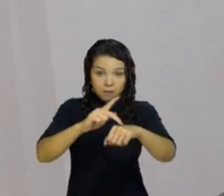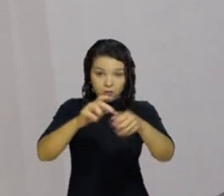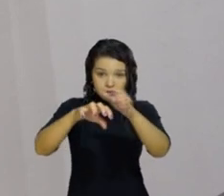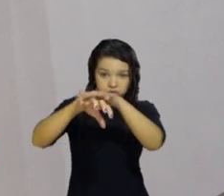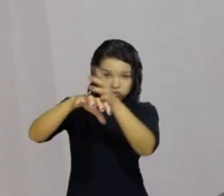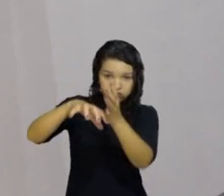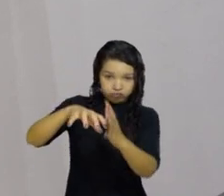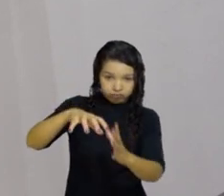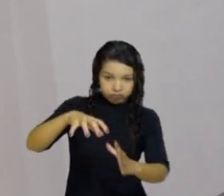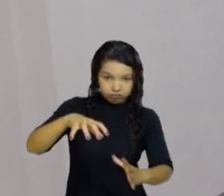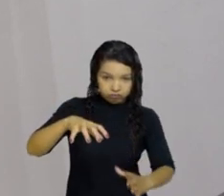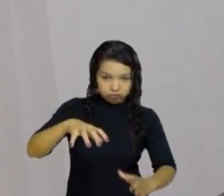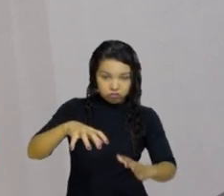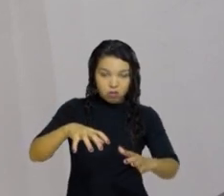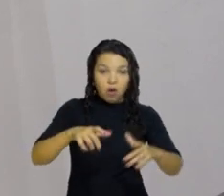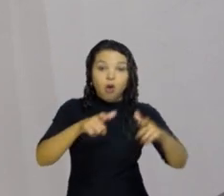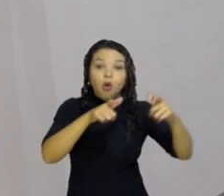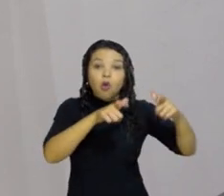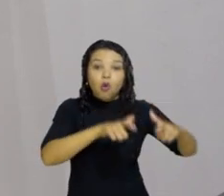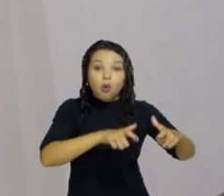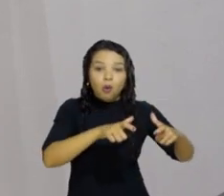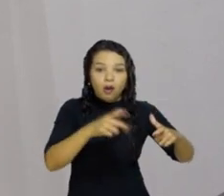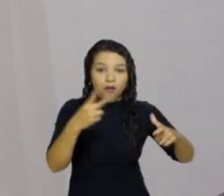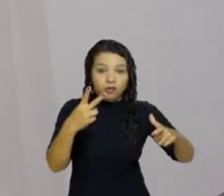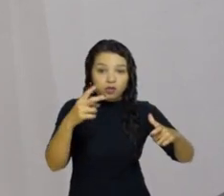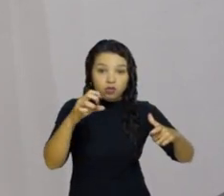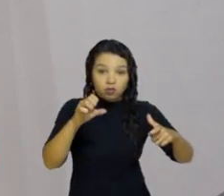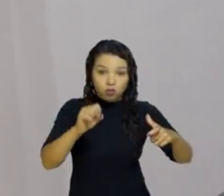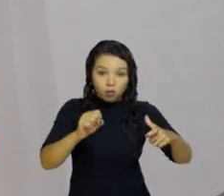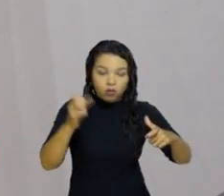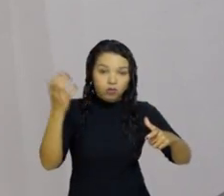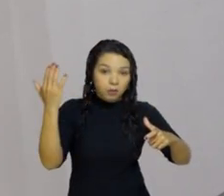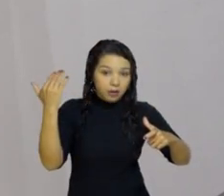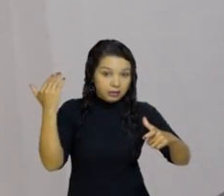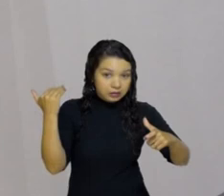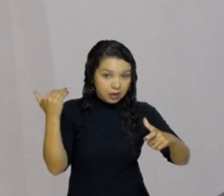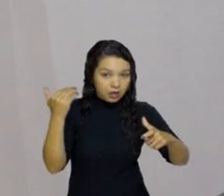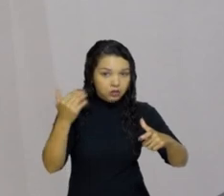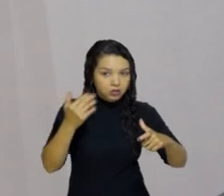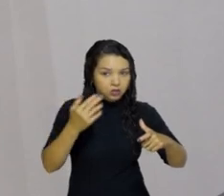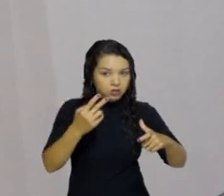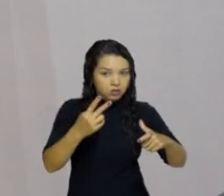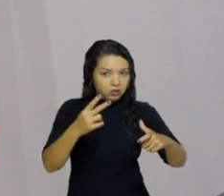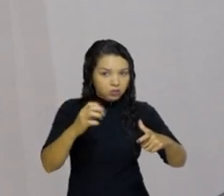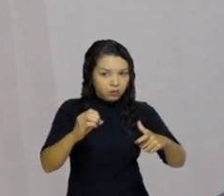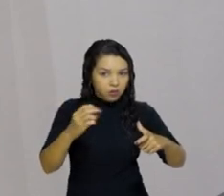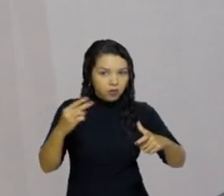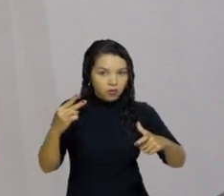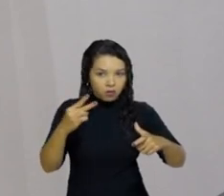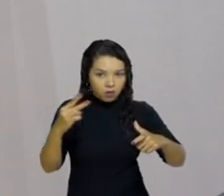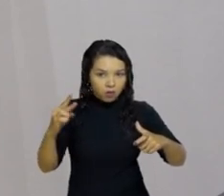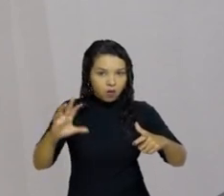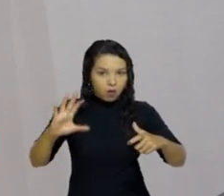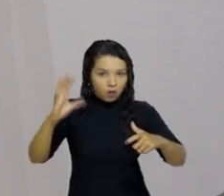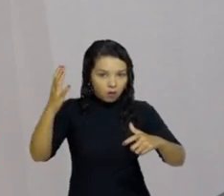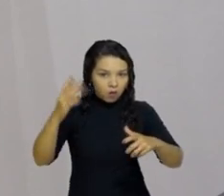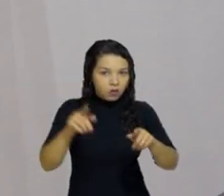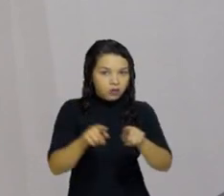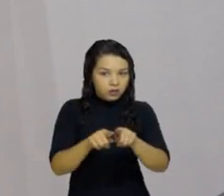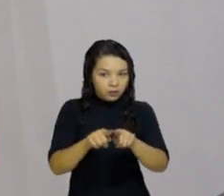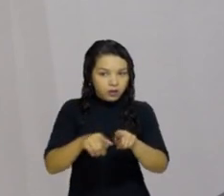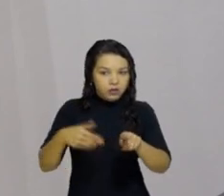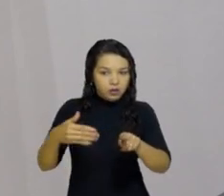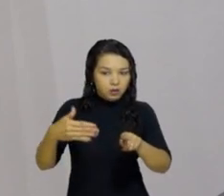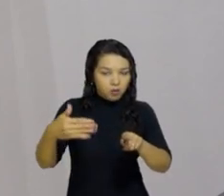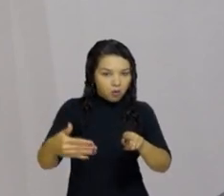ponto 28, aquele que aconteceu em 2022, como esse no ponto 41, aparentemente